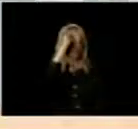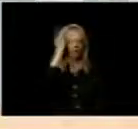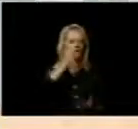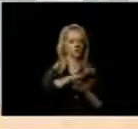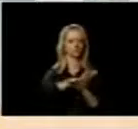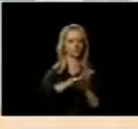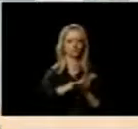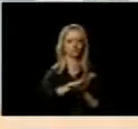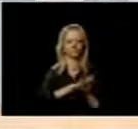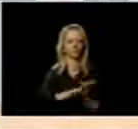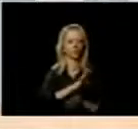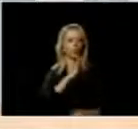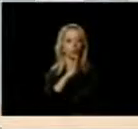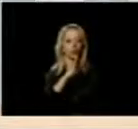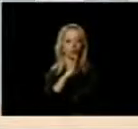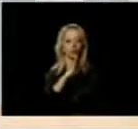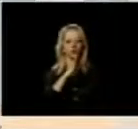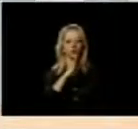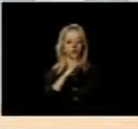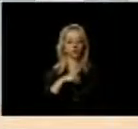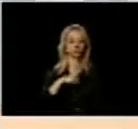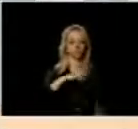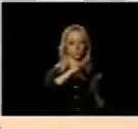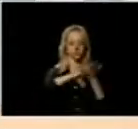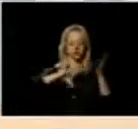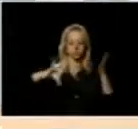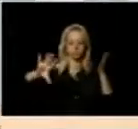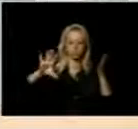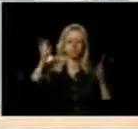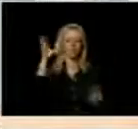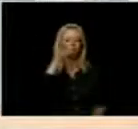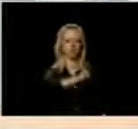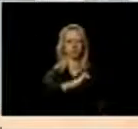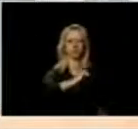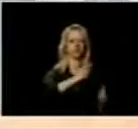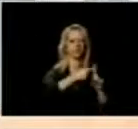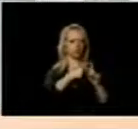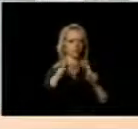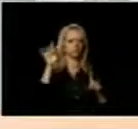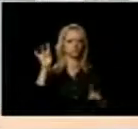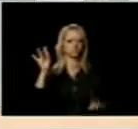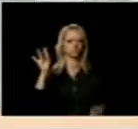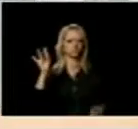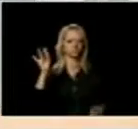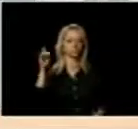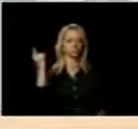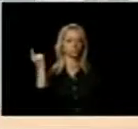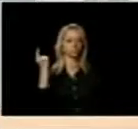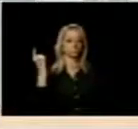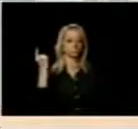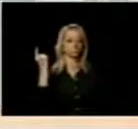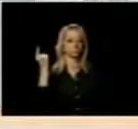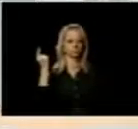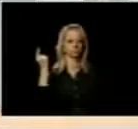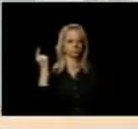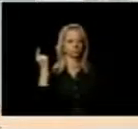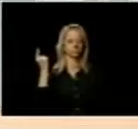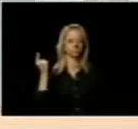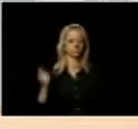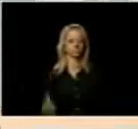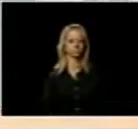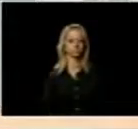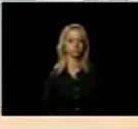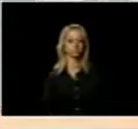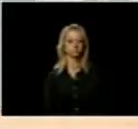Era a sessão mais rápida, porque a aprovação do orçamento é item único. Discussão e aprovação do orçamento é item único. Então, se abria o calhamaço